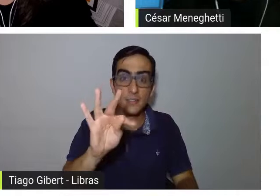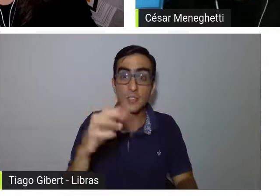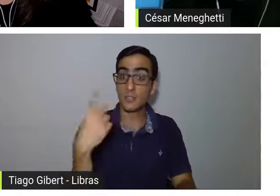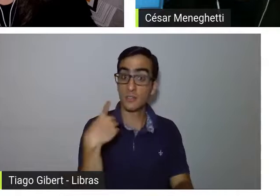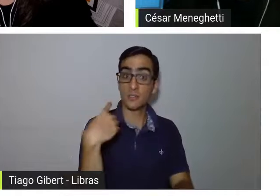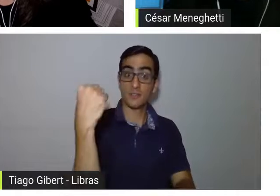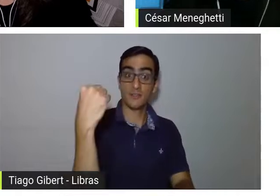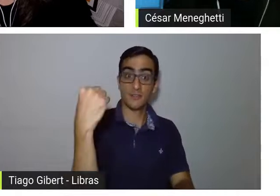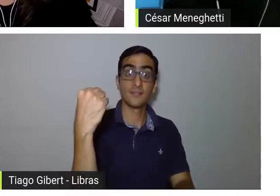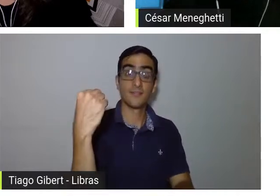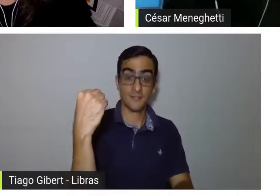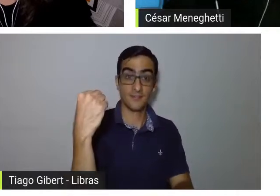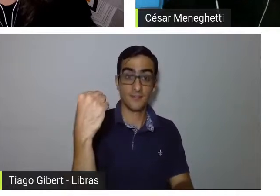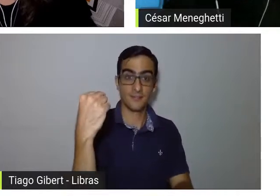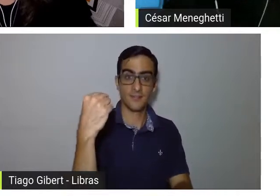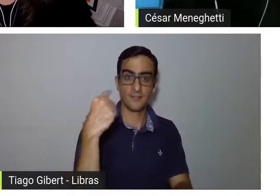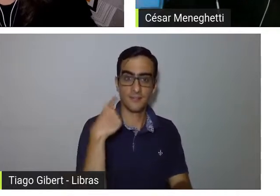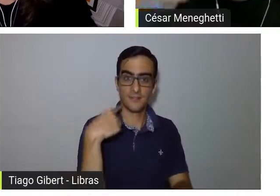selecionado no